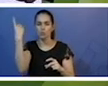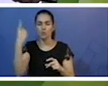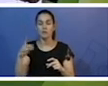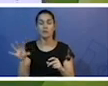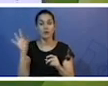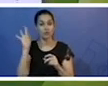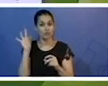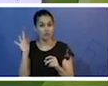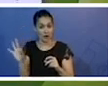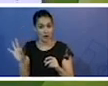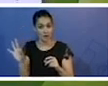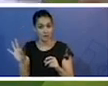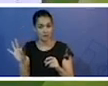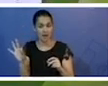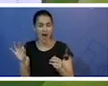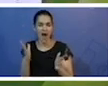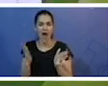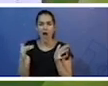lado,